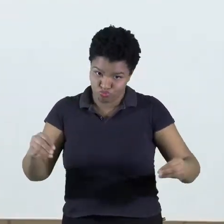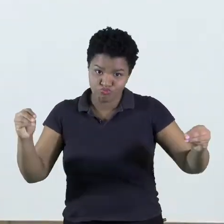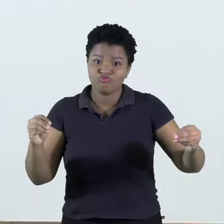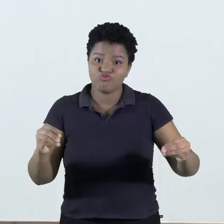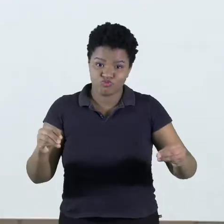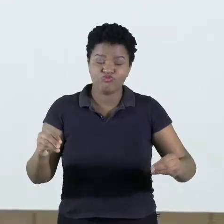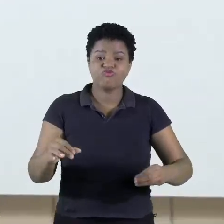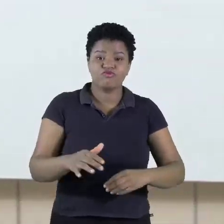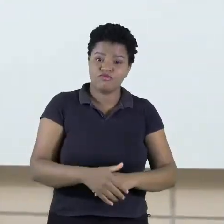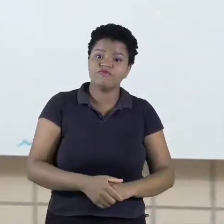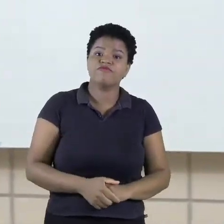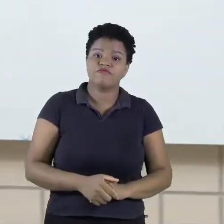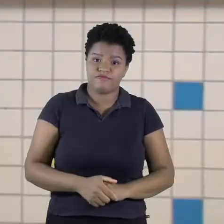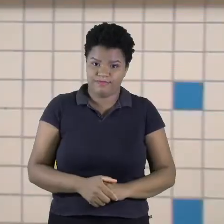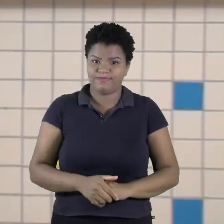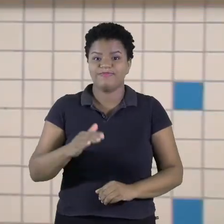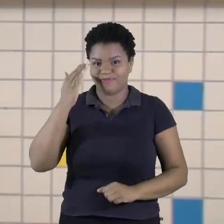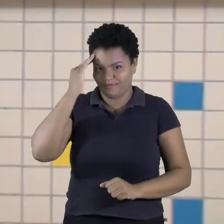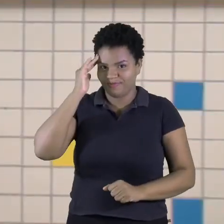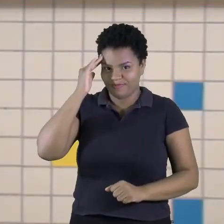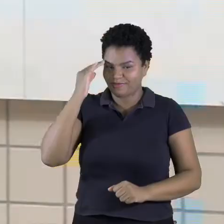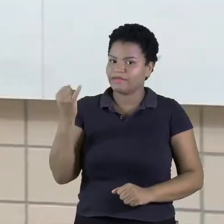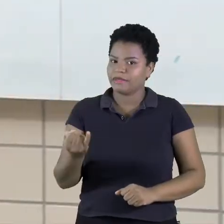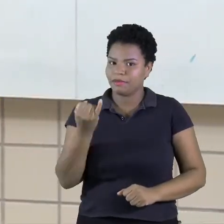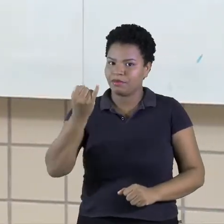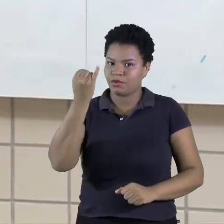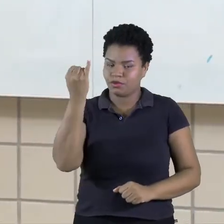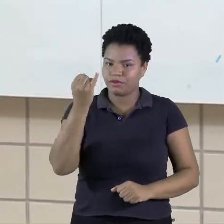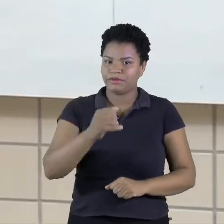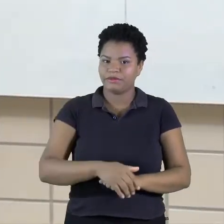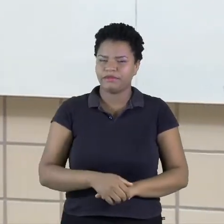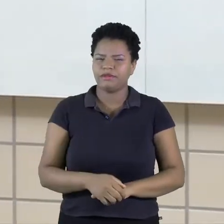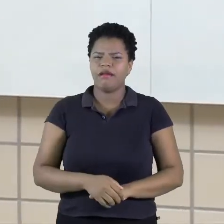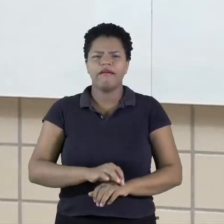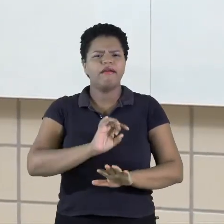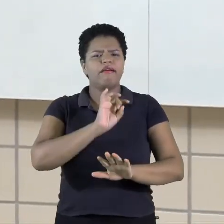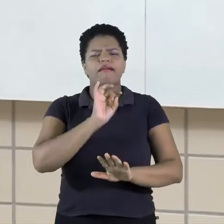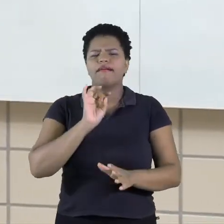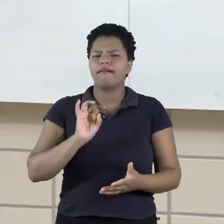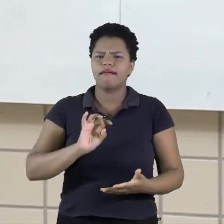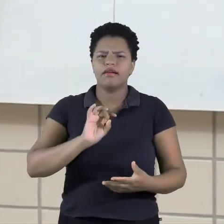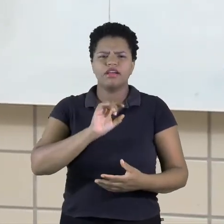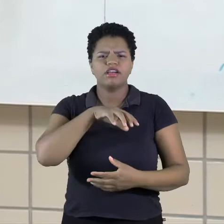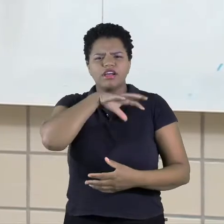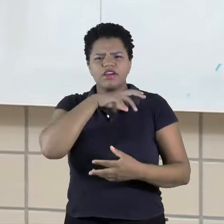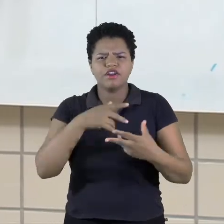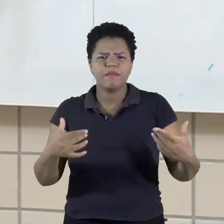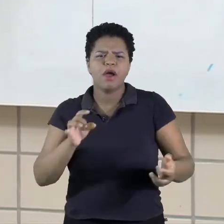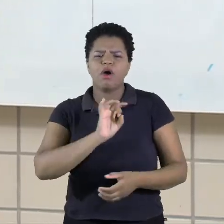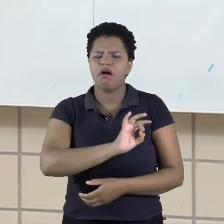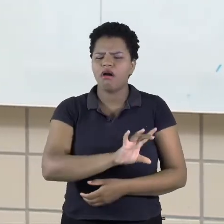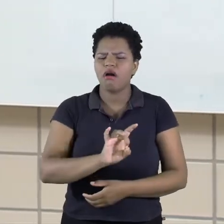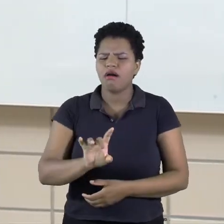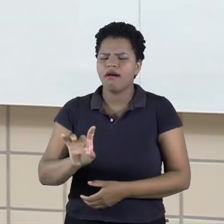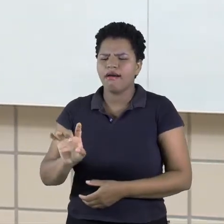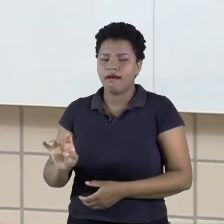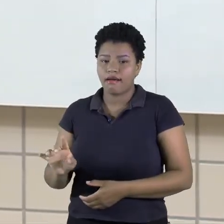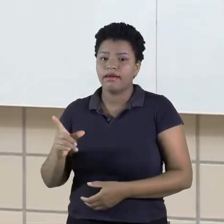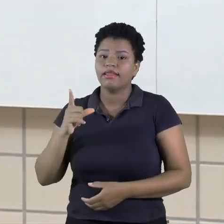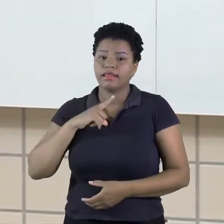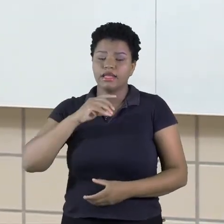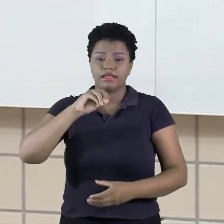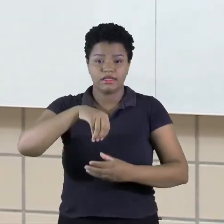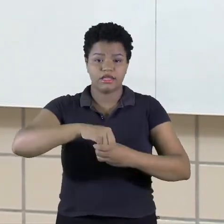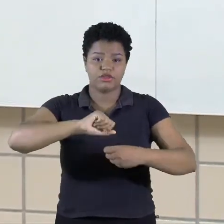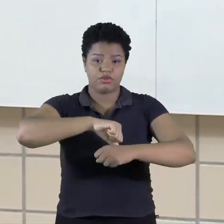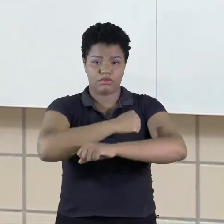sumir. Entenderam a importância de que cada animalzinho desse, cada ser vivo desse tem no nosso